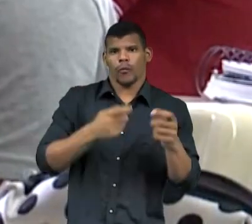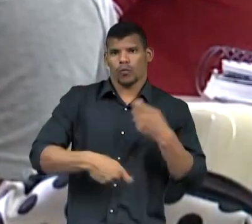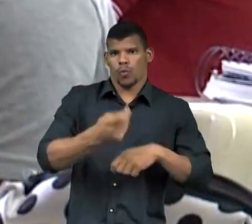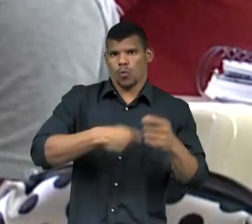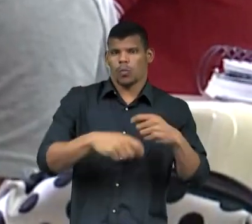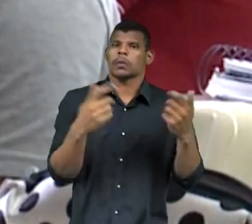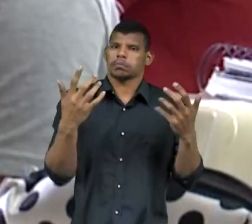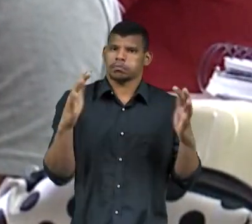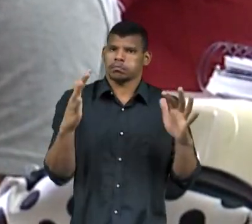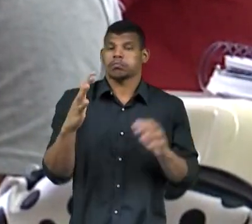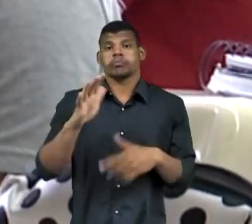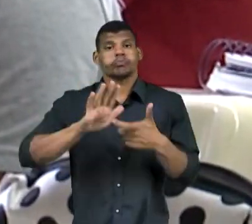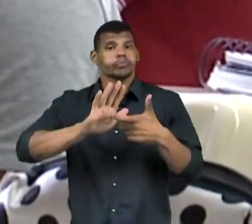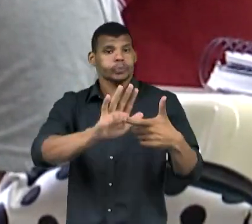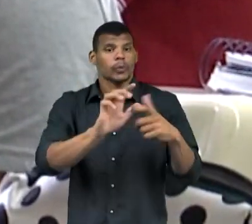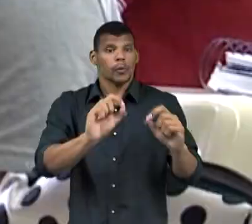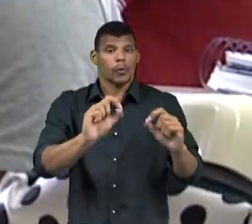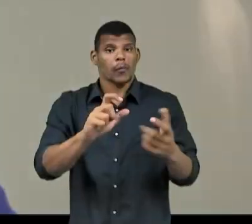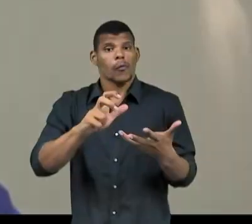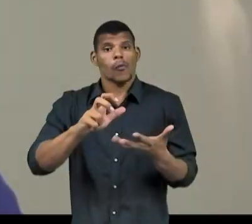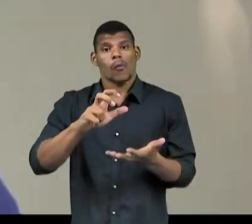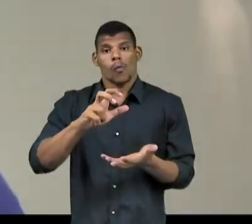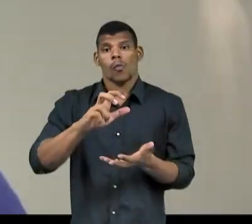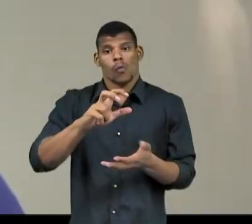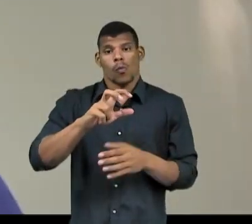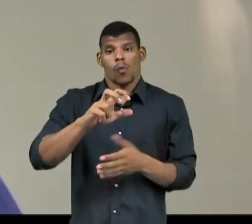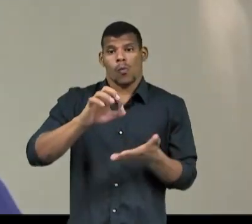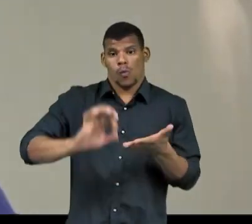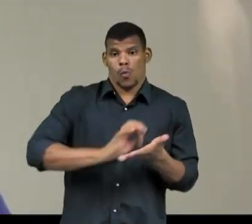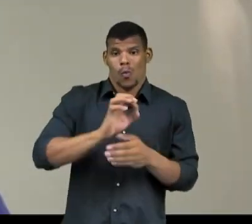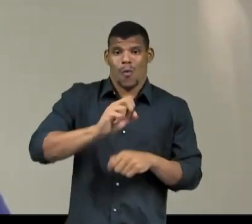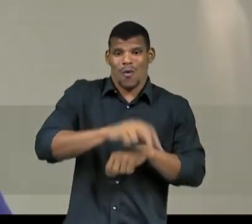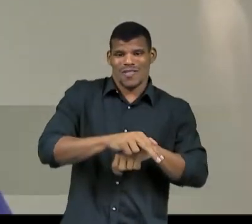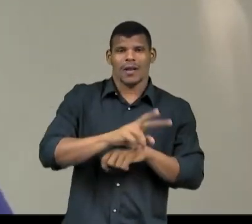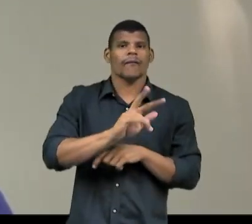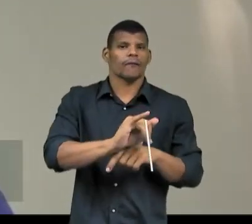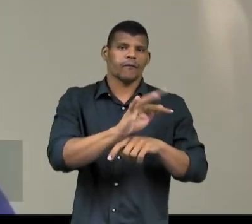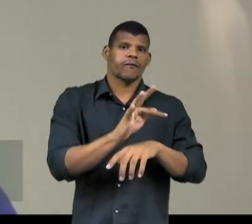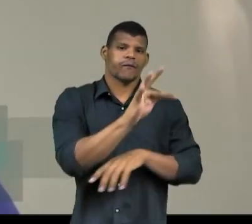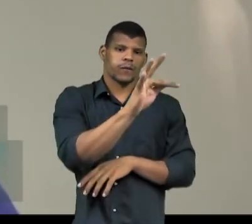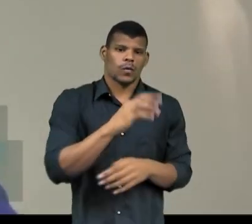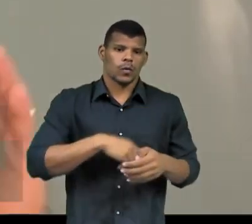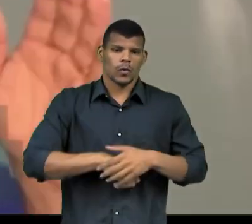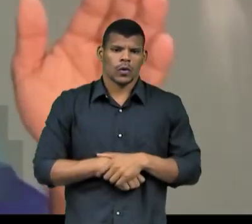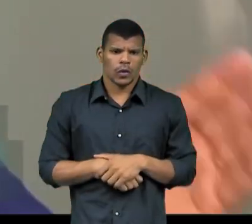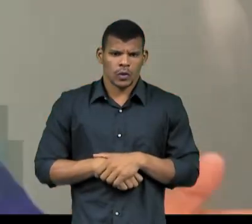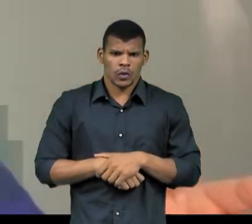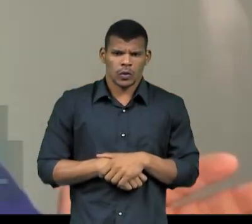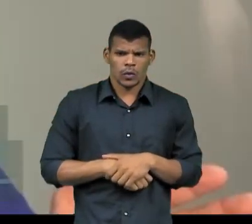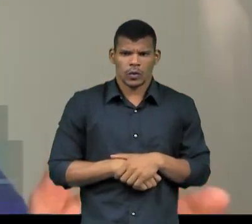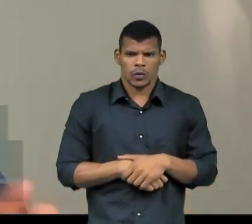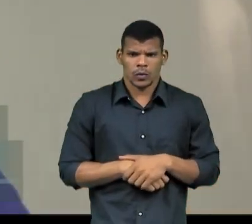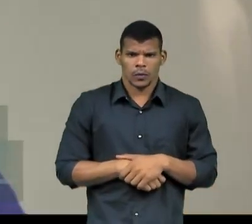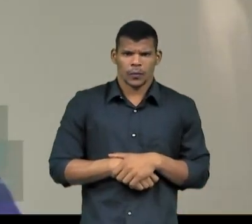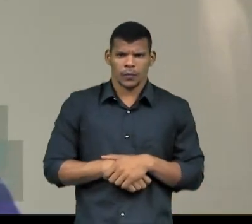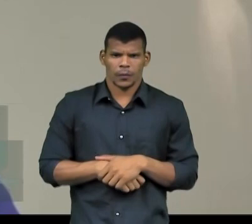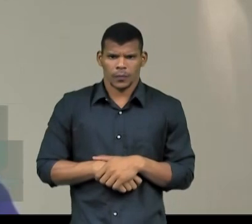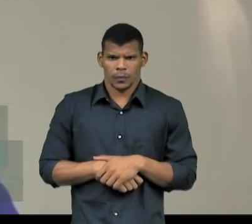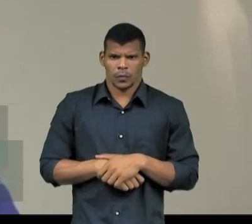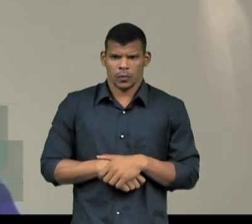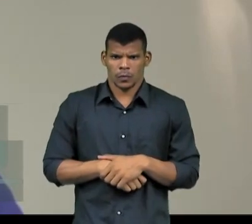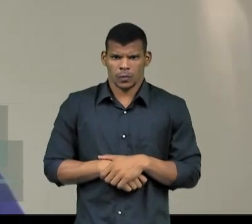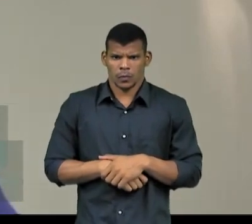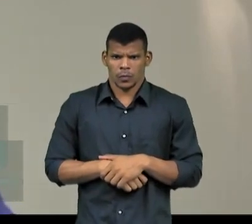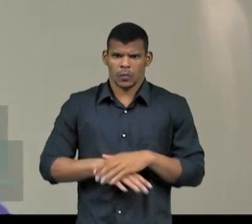cenário otimista para as contratações. A convicção que durante o ano, seja pela flexibilização dos